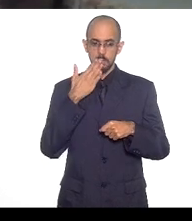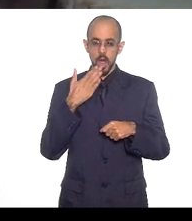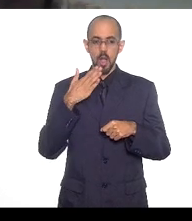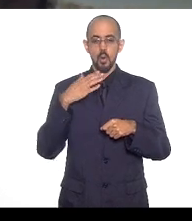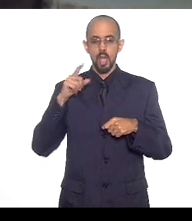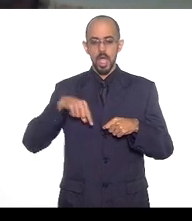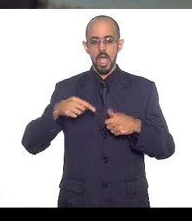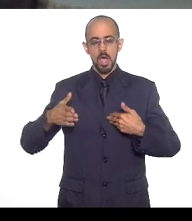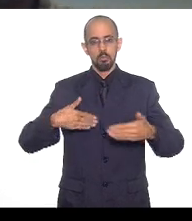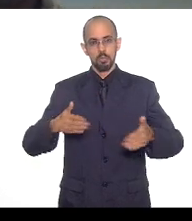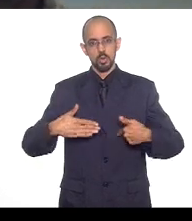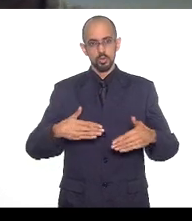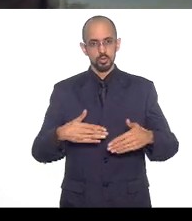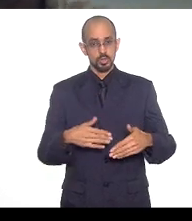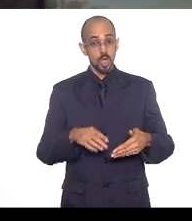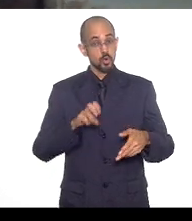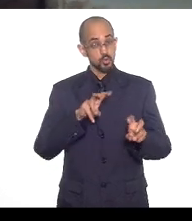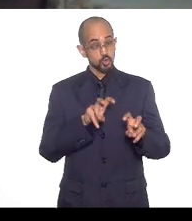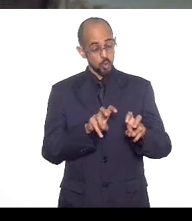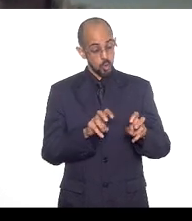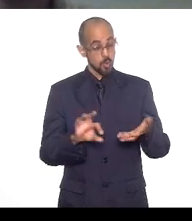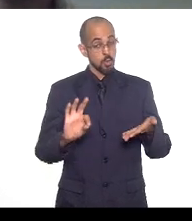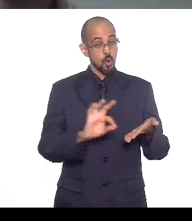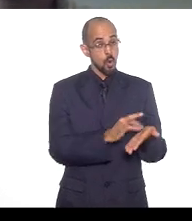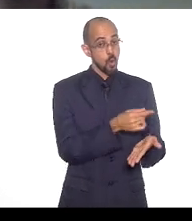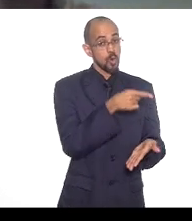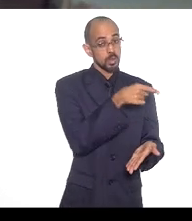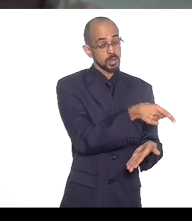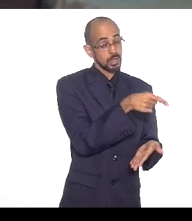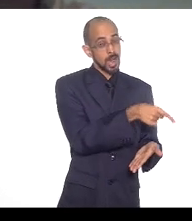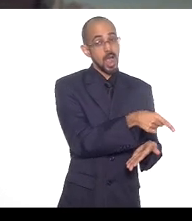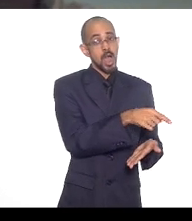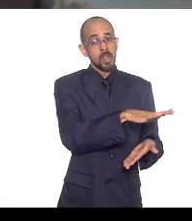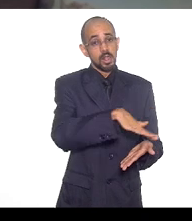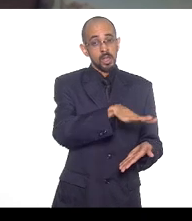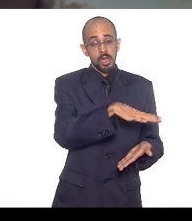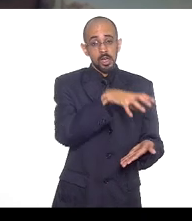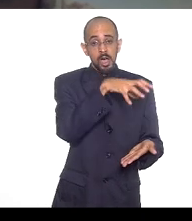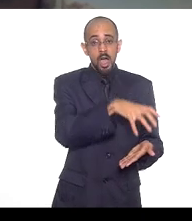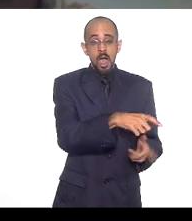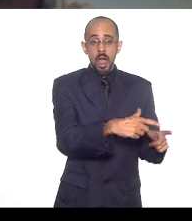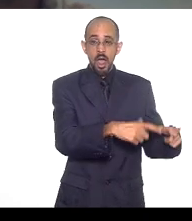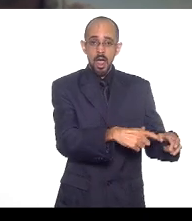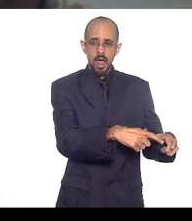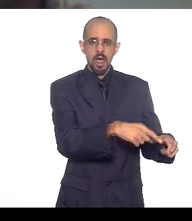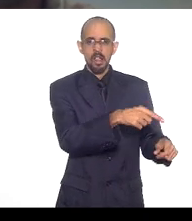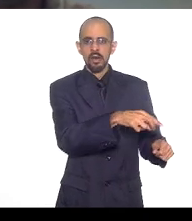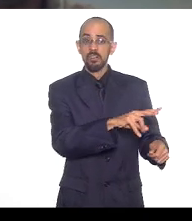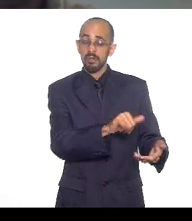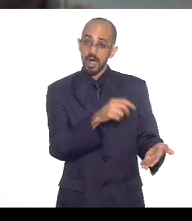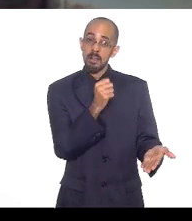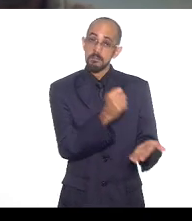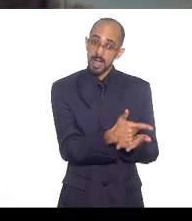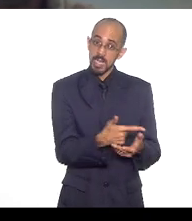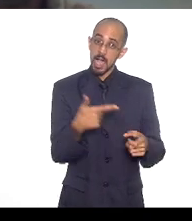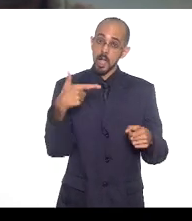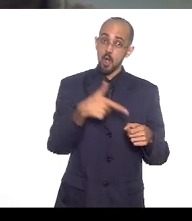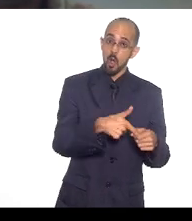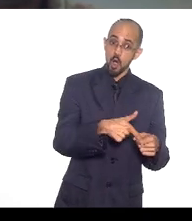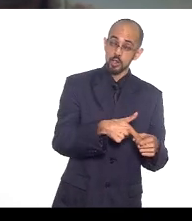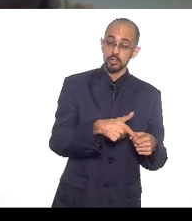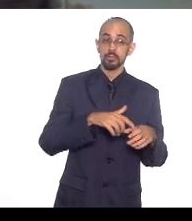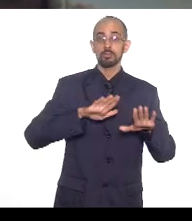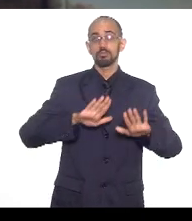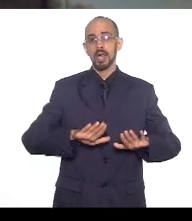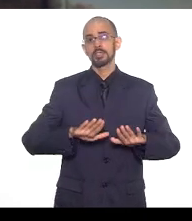produção inerente ao contrato do excedente da cessão onerosa, que vai sim pagar royalty, mas não pagará